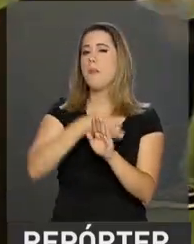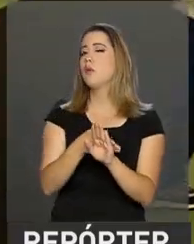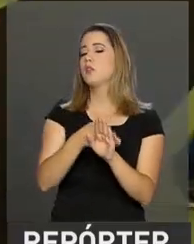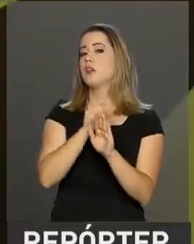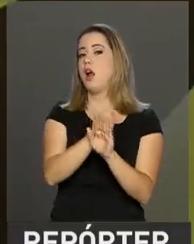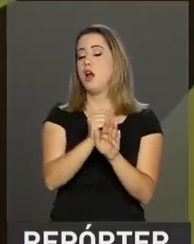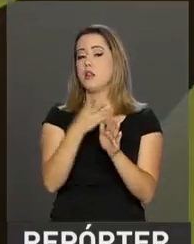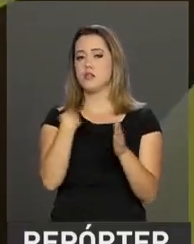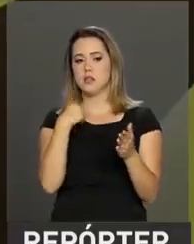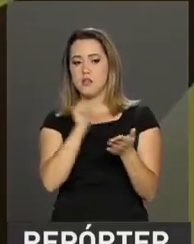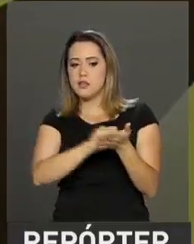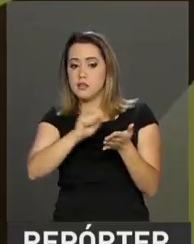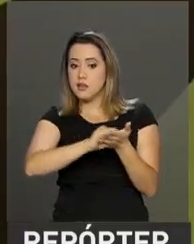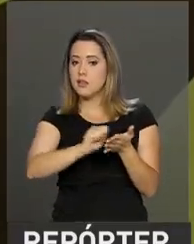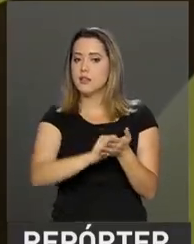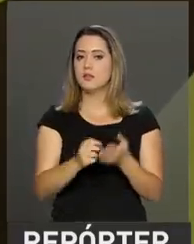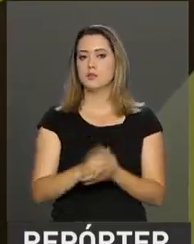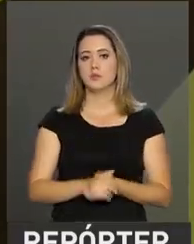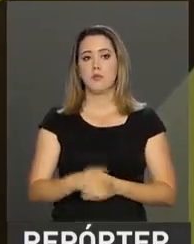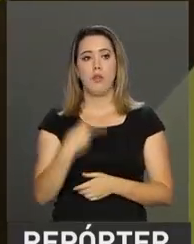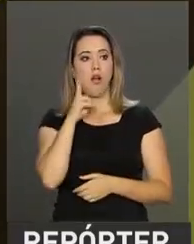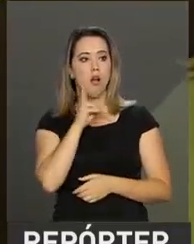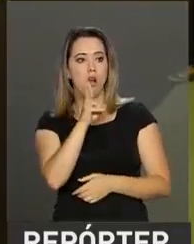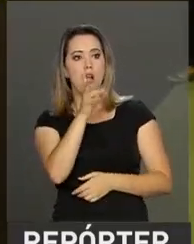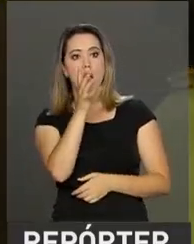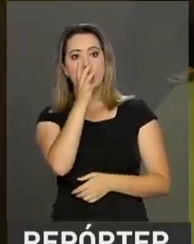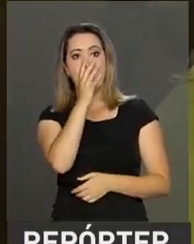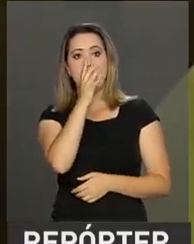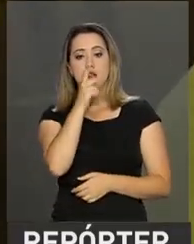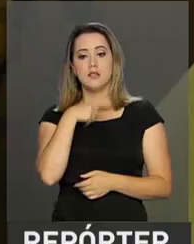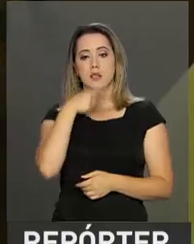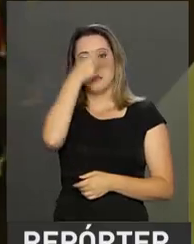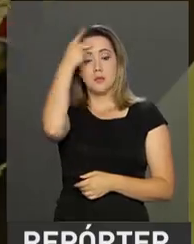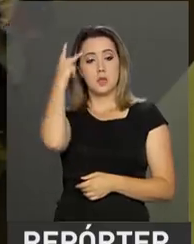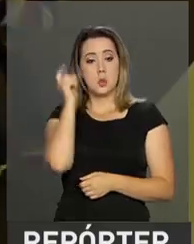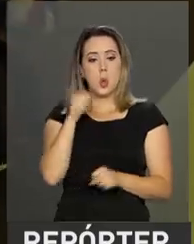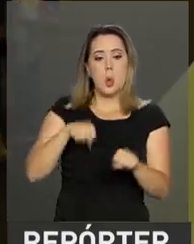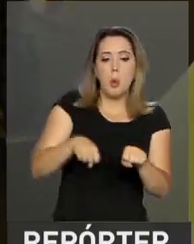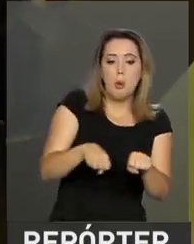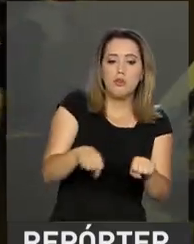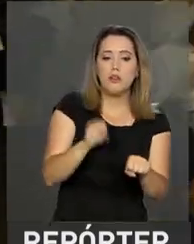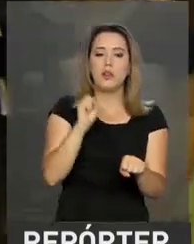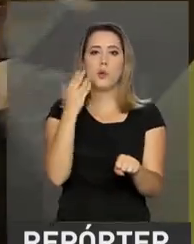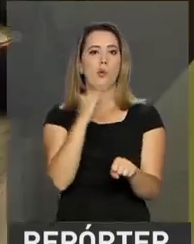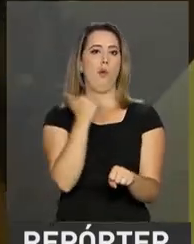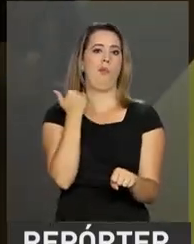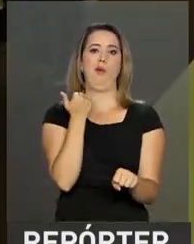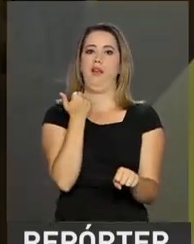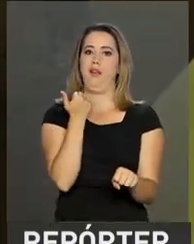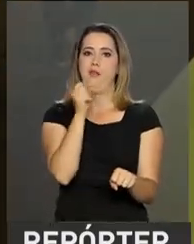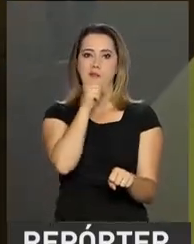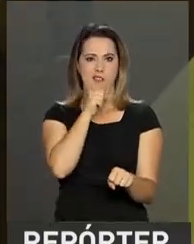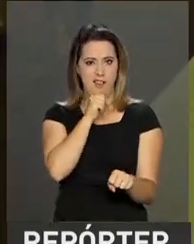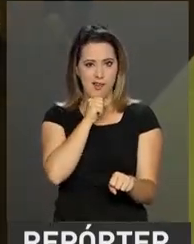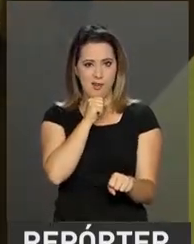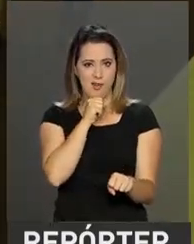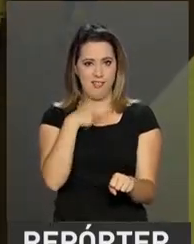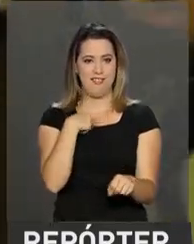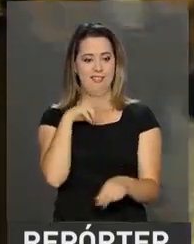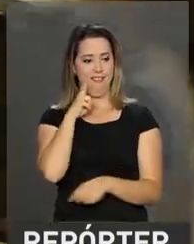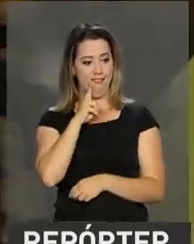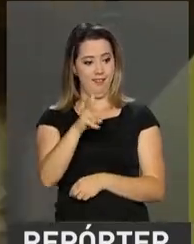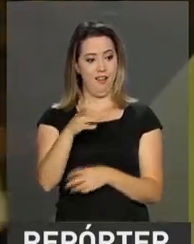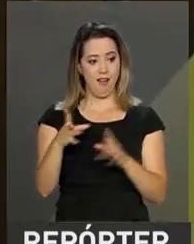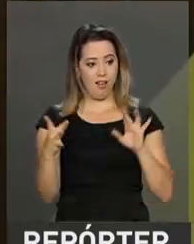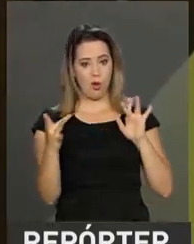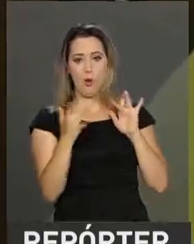quando ela conhece o autor, primeiro ela fica muito fascinada. Ela acha que o autor ou é muito velhinho ou já morreu. Então, ver um autor que conversa com